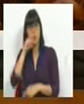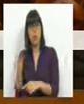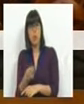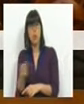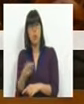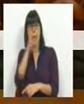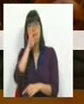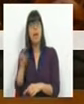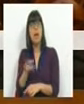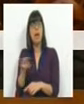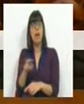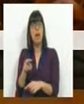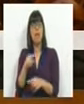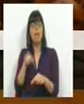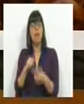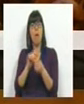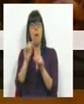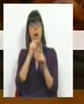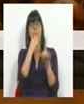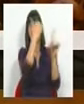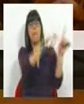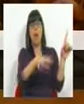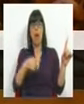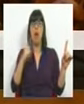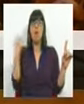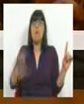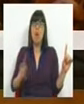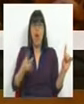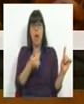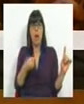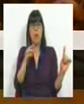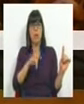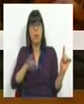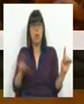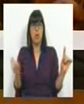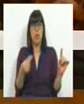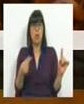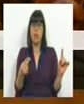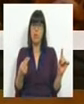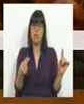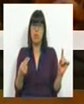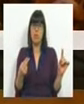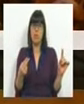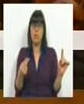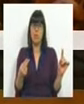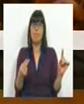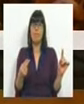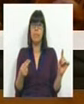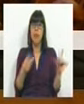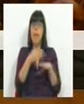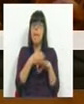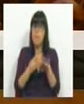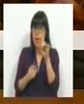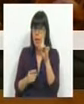terminar. Os senhores ministros vieram corrigi-lo e dizer que são só 500 milhões de euros. Foi